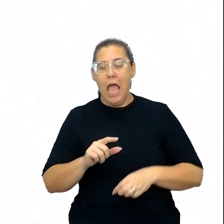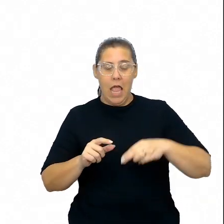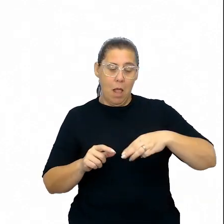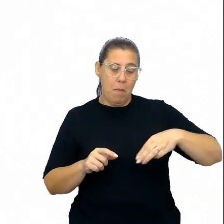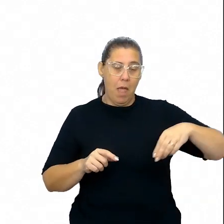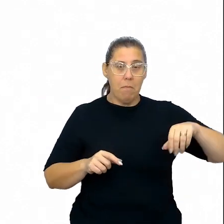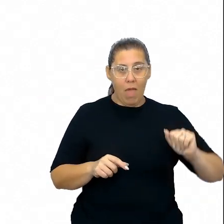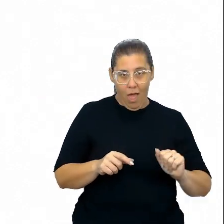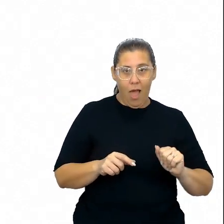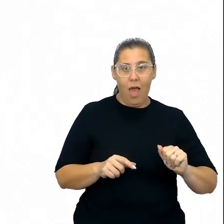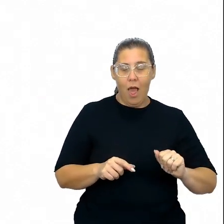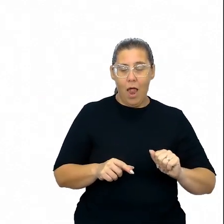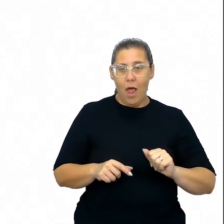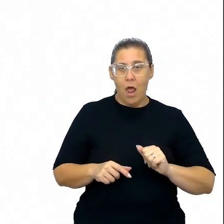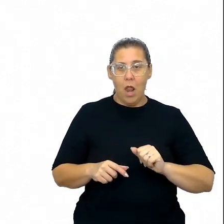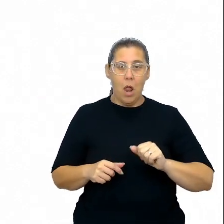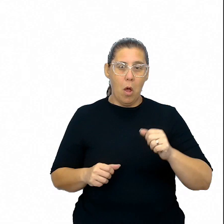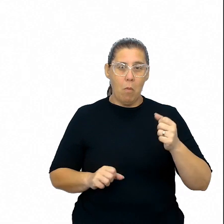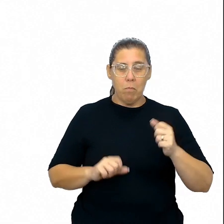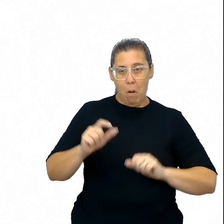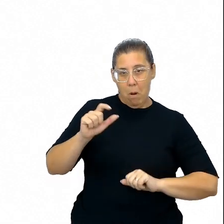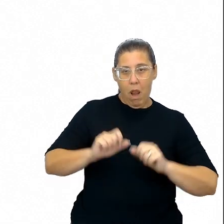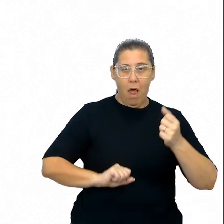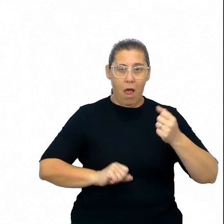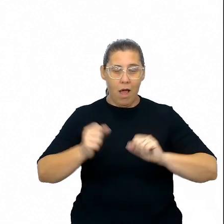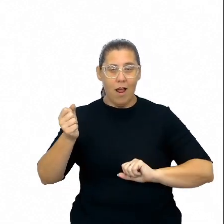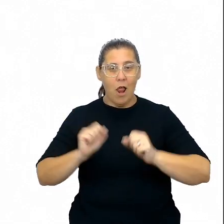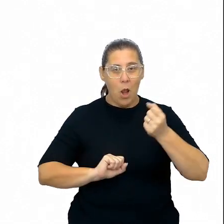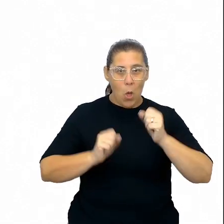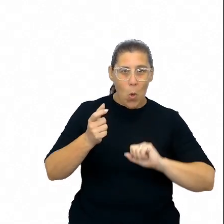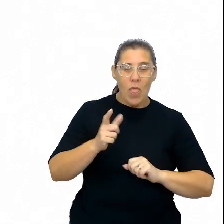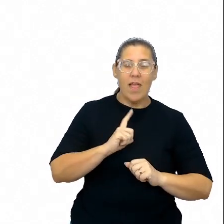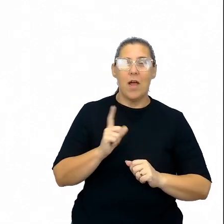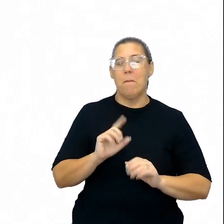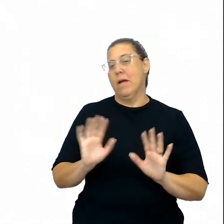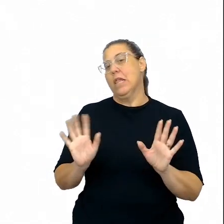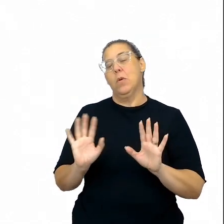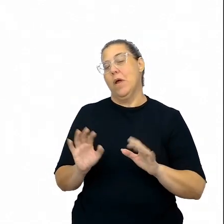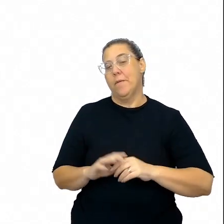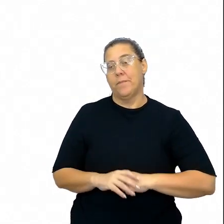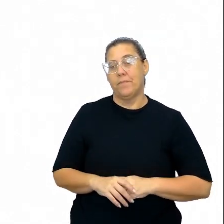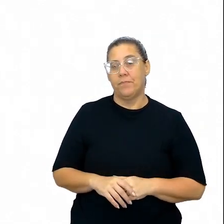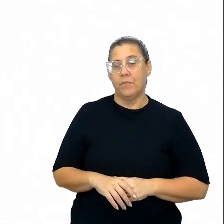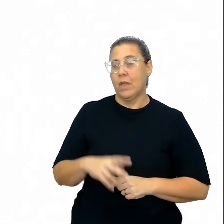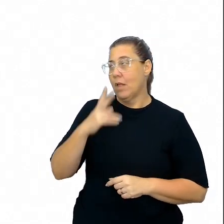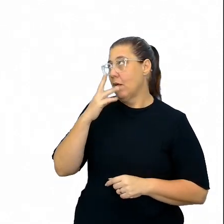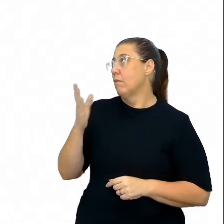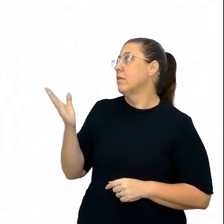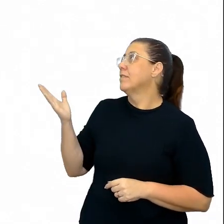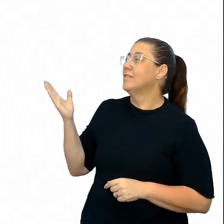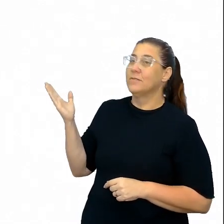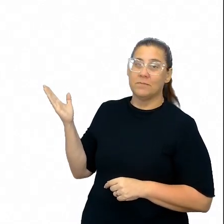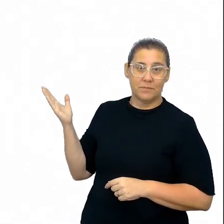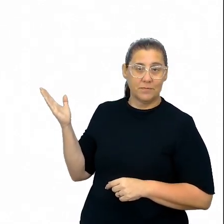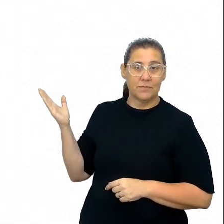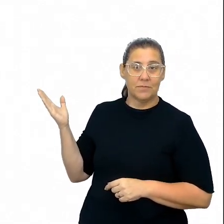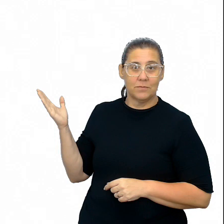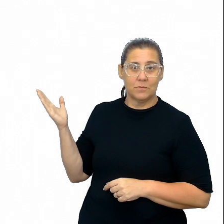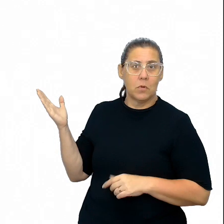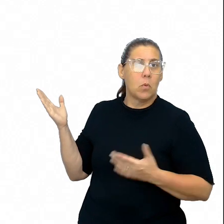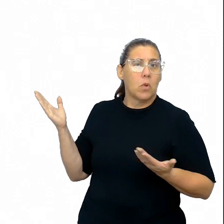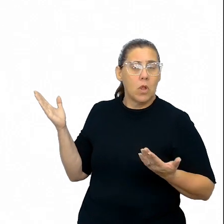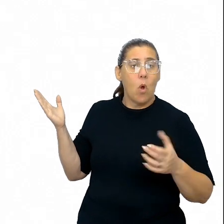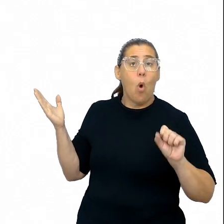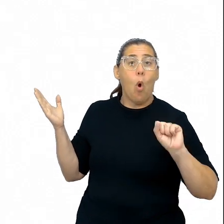no octógono. É, mas tem muitos octógonos que os caras lutam que às vezes parece, não é um octógono, né? Às vezes é um hexágono, né? Ali no caso, né? O